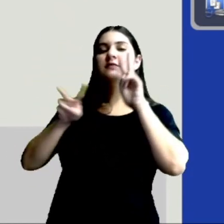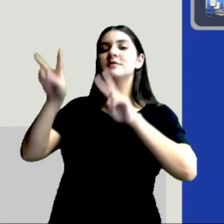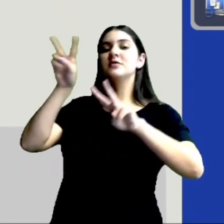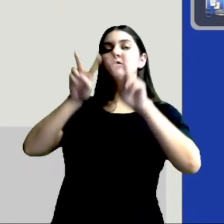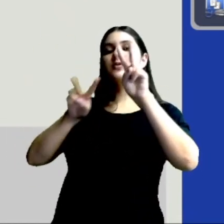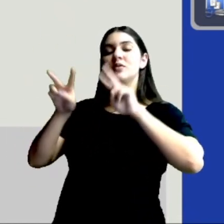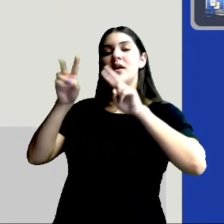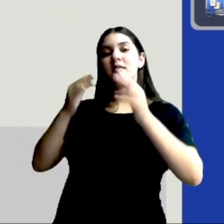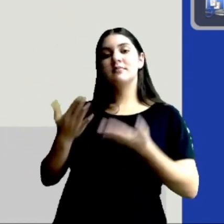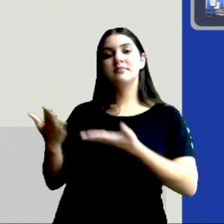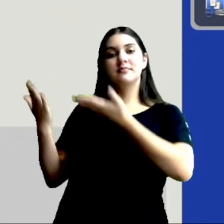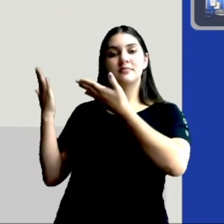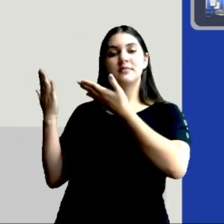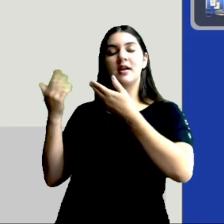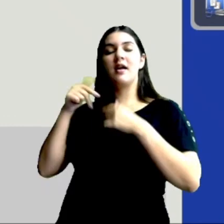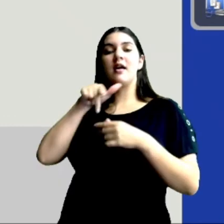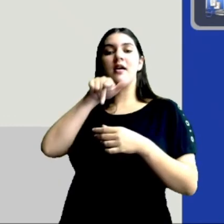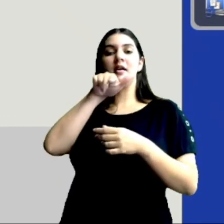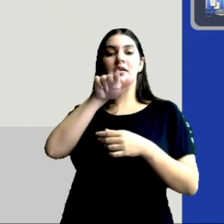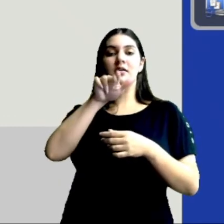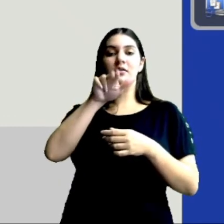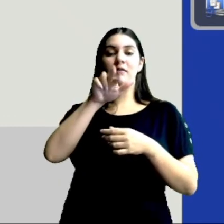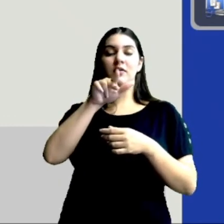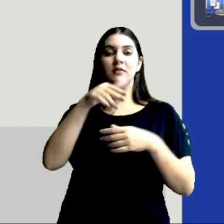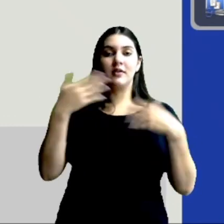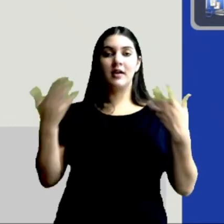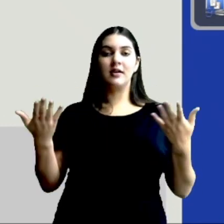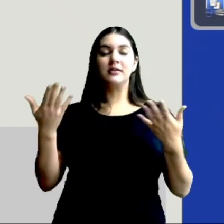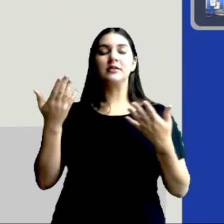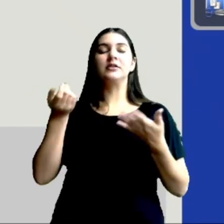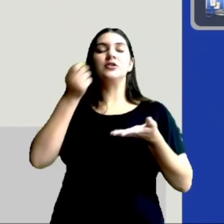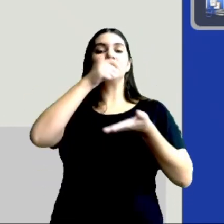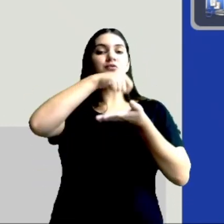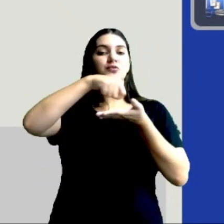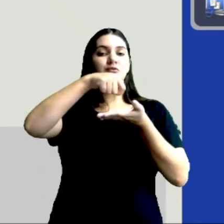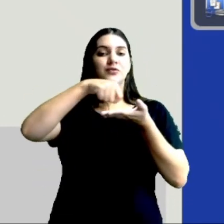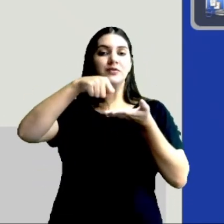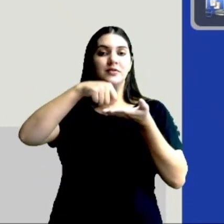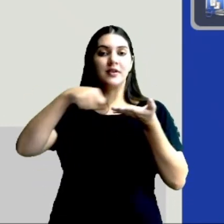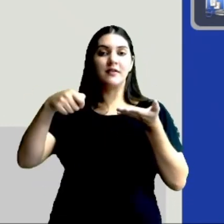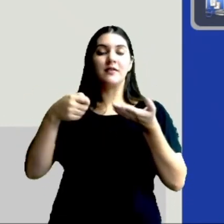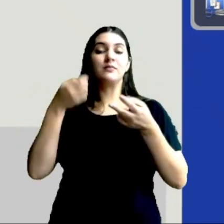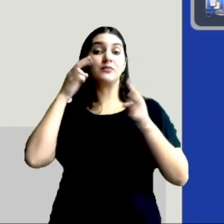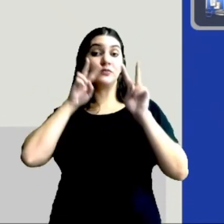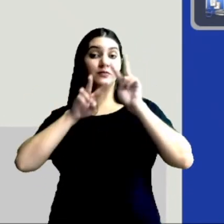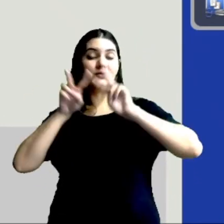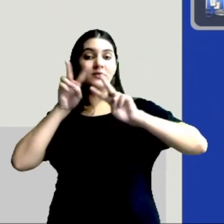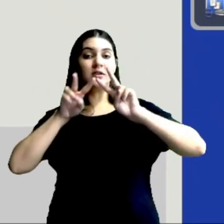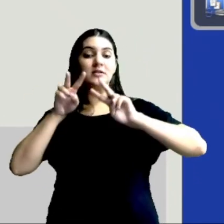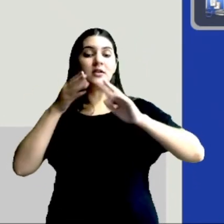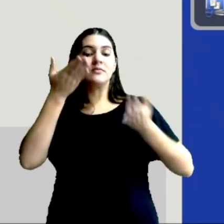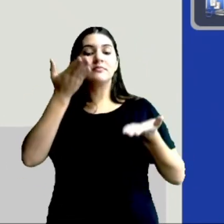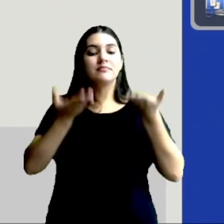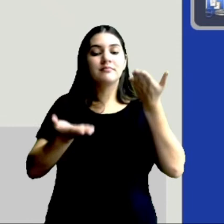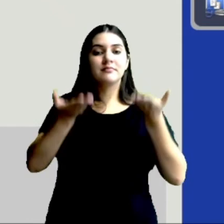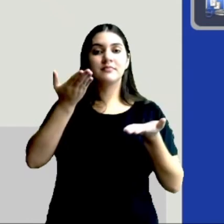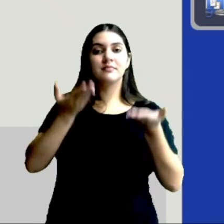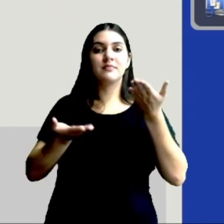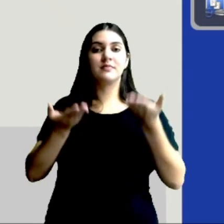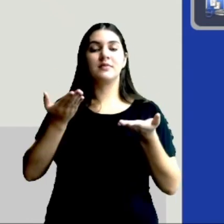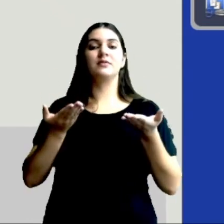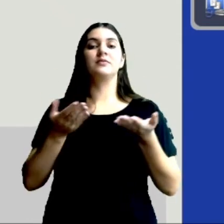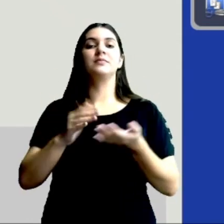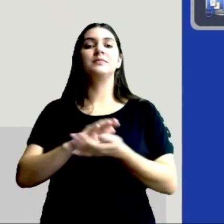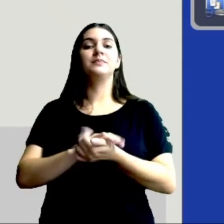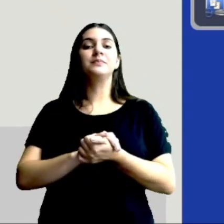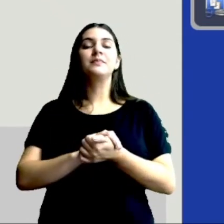ou a igualdade que a gente acabou escrevendo a partir da relação entre os pesos, né, gente? Isso é lógico, é